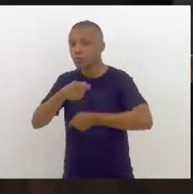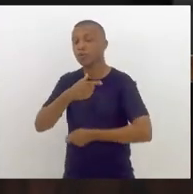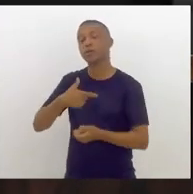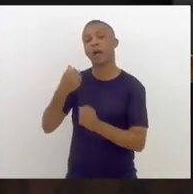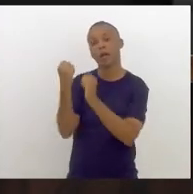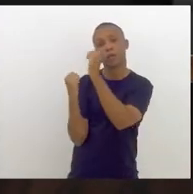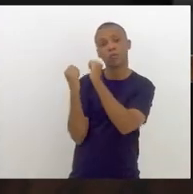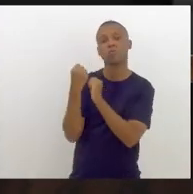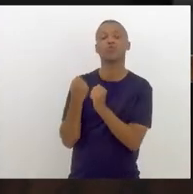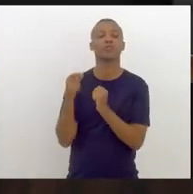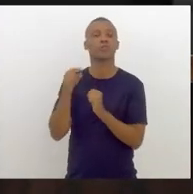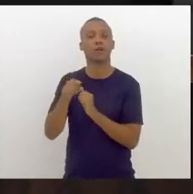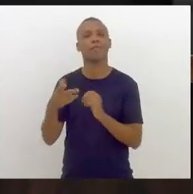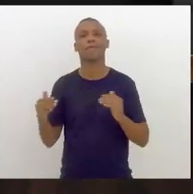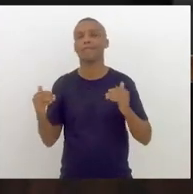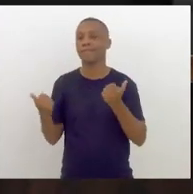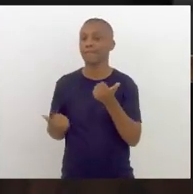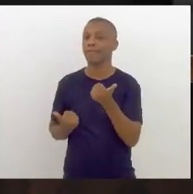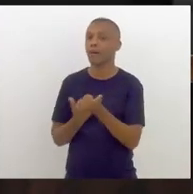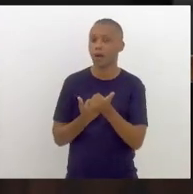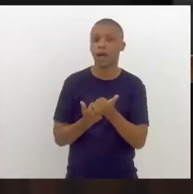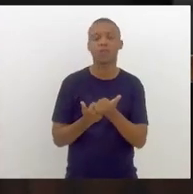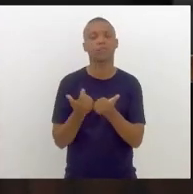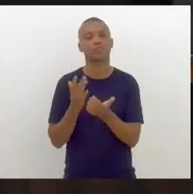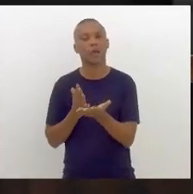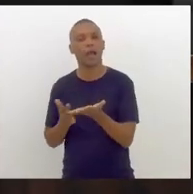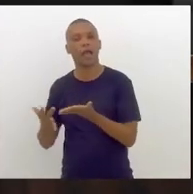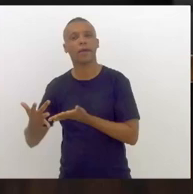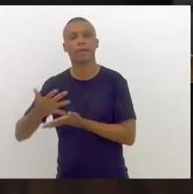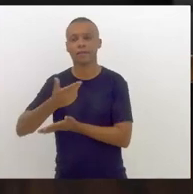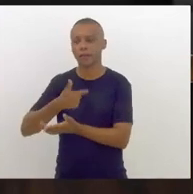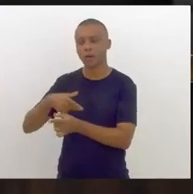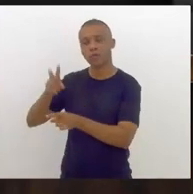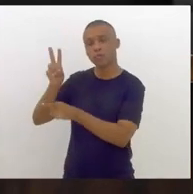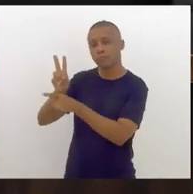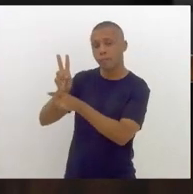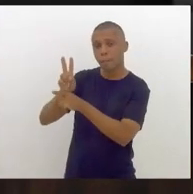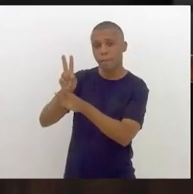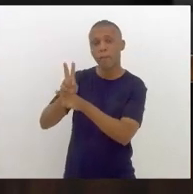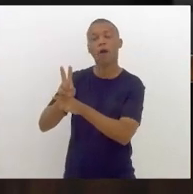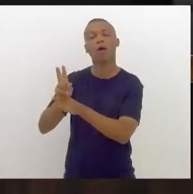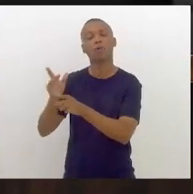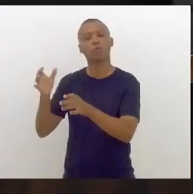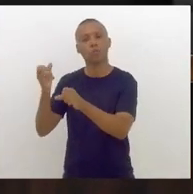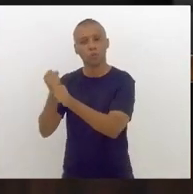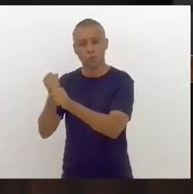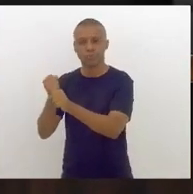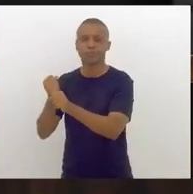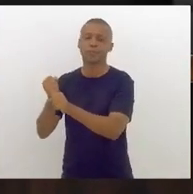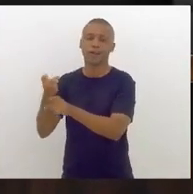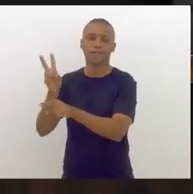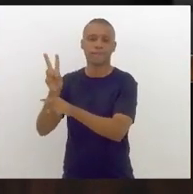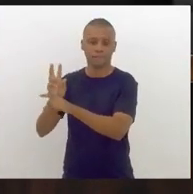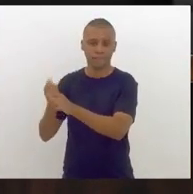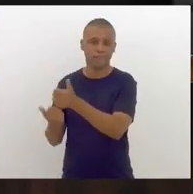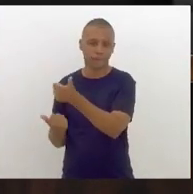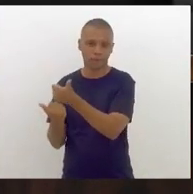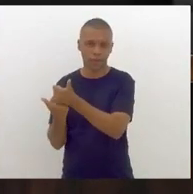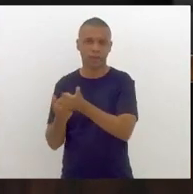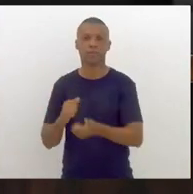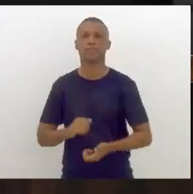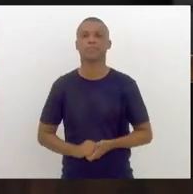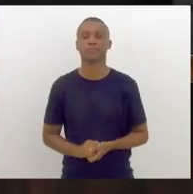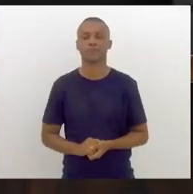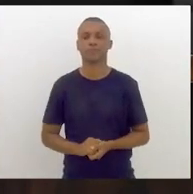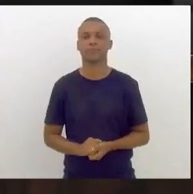favorável e tributação controle de arrecadação Estadual fiscalização dos tributos estaduais favorável de orçamento Finanças fiscalização